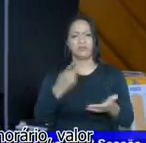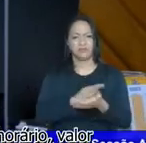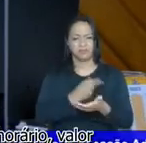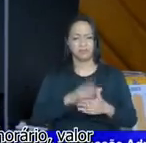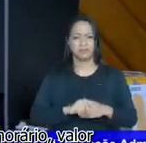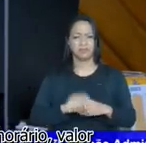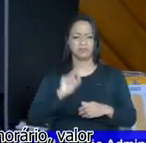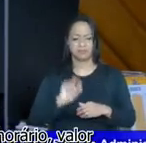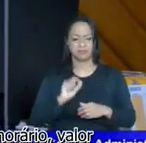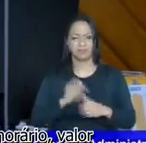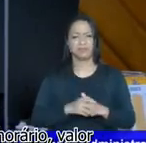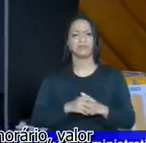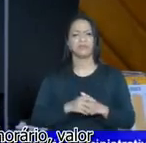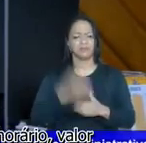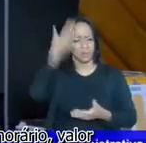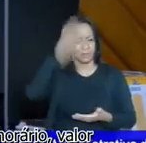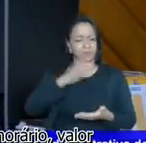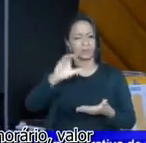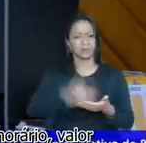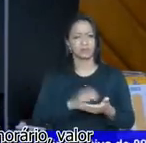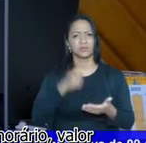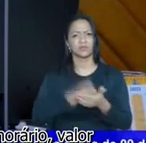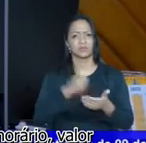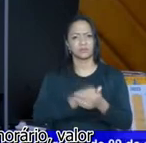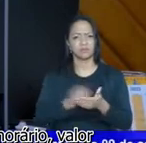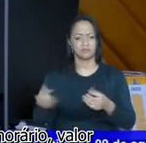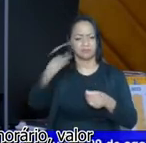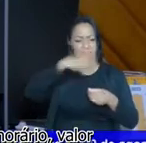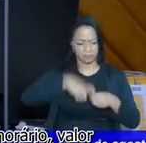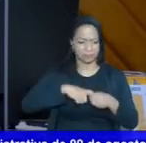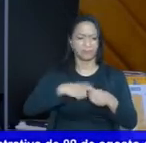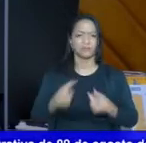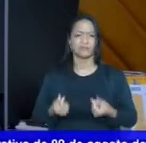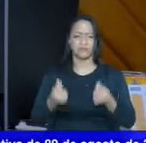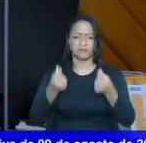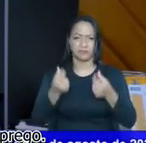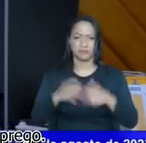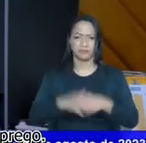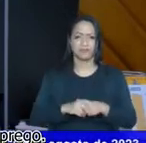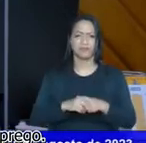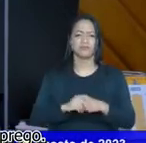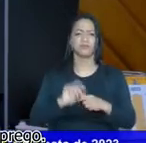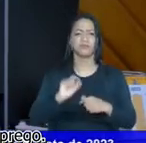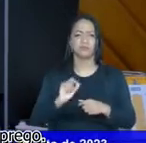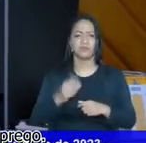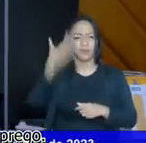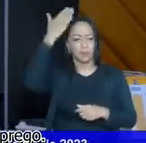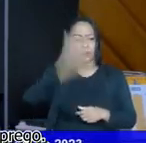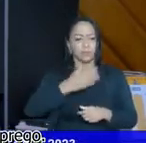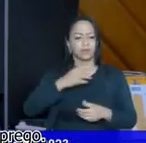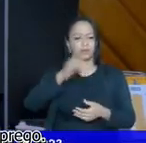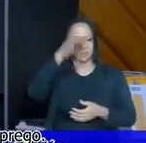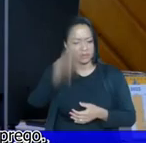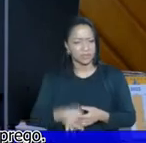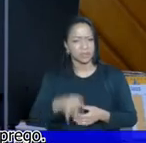No caso, o dever de prestar contas é a obrigação de restituir a horário o valor sobre o qual não se provou a